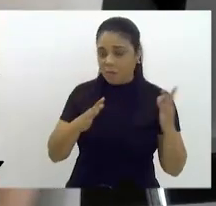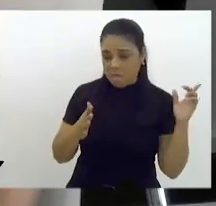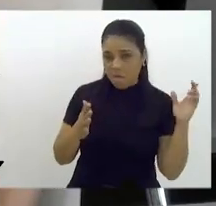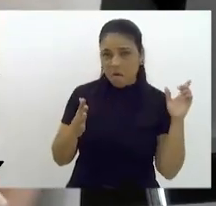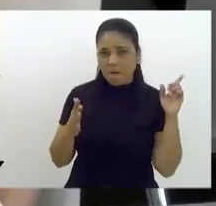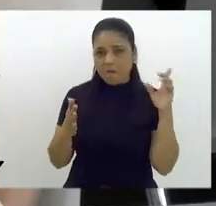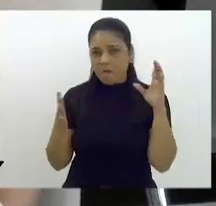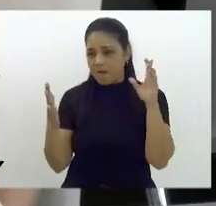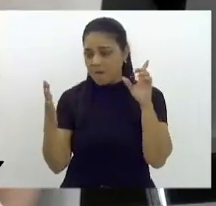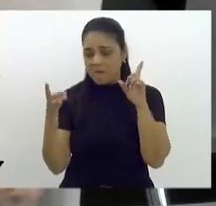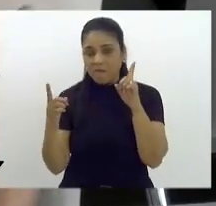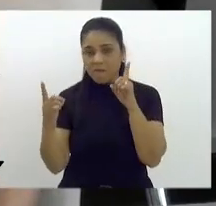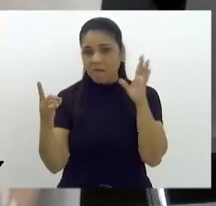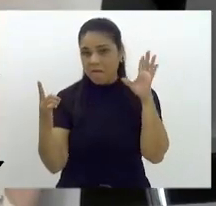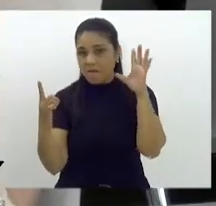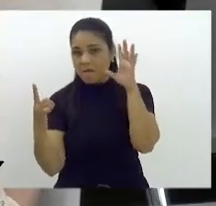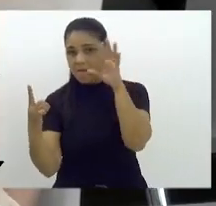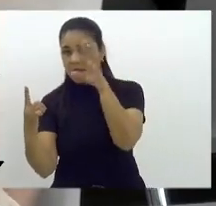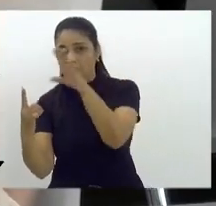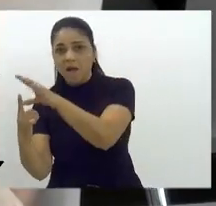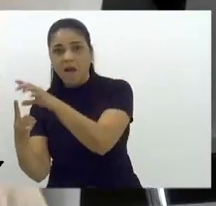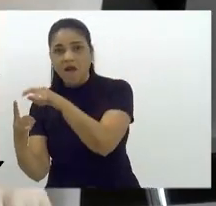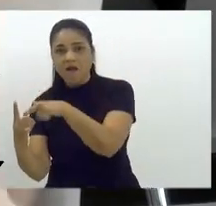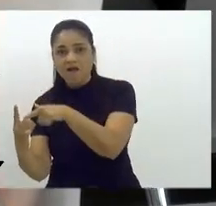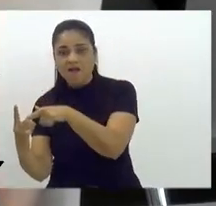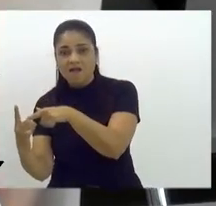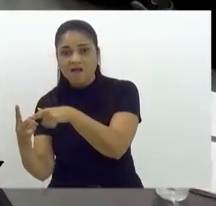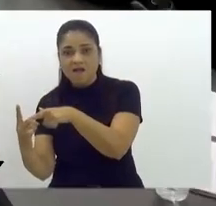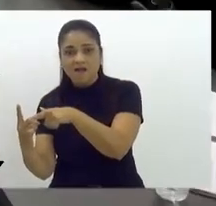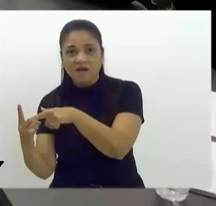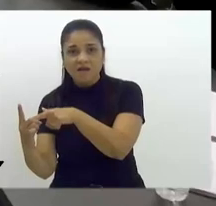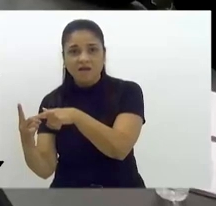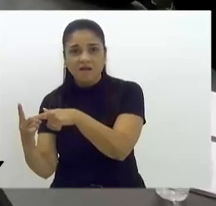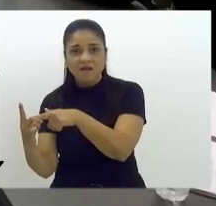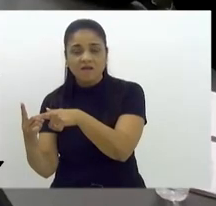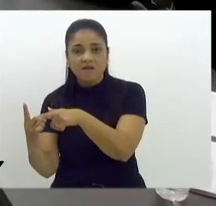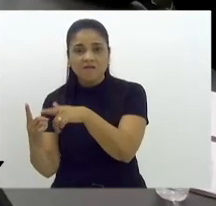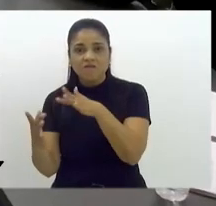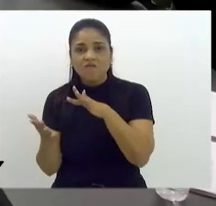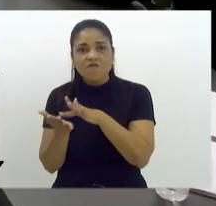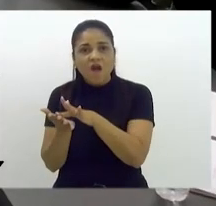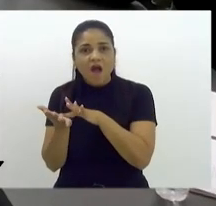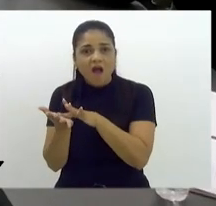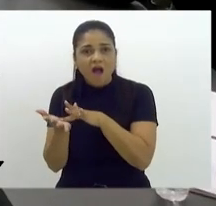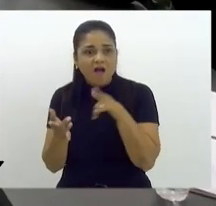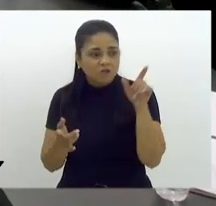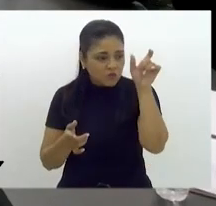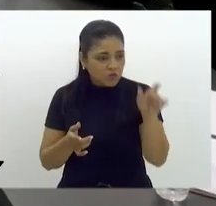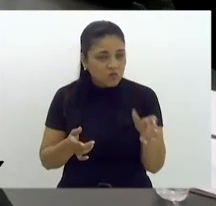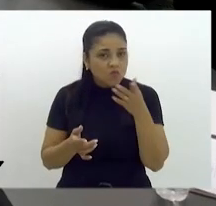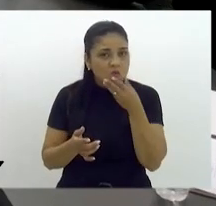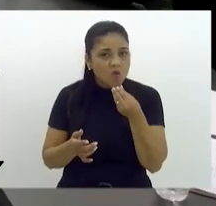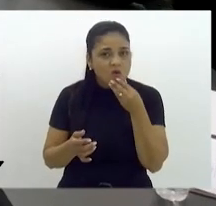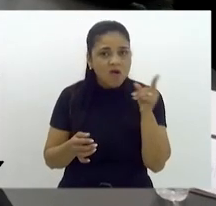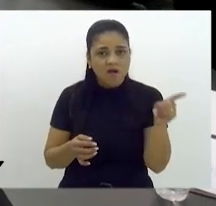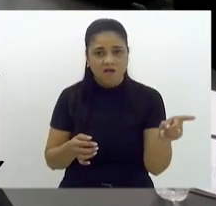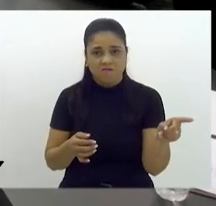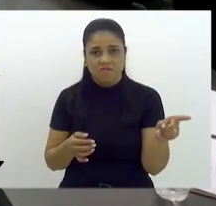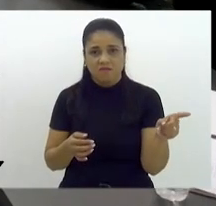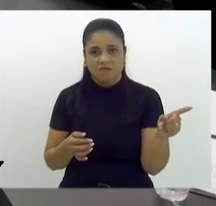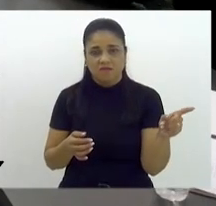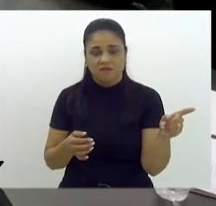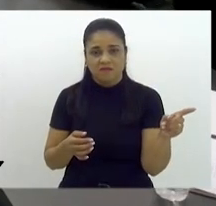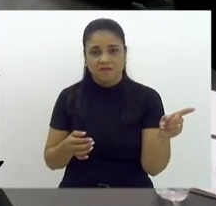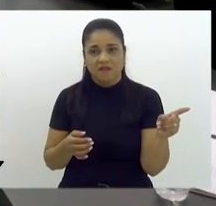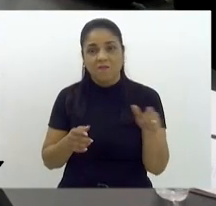quer esse tipo de consequência e não foi nem ela que fez não é então é preciso que a gente veja que a maior parte Deputado das mulheres que são vítimas